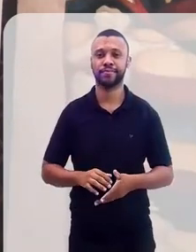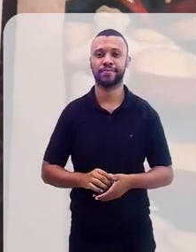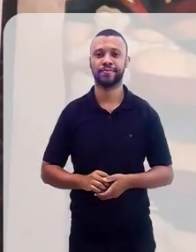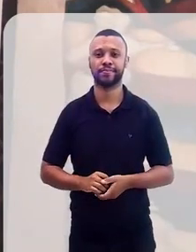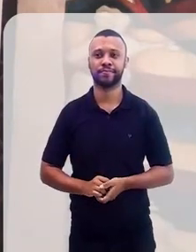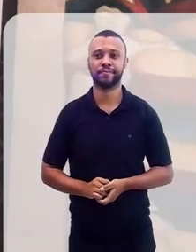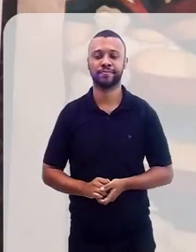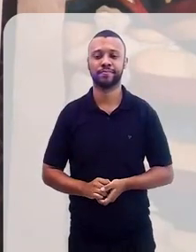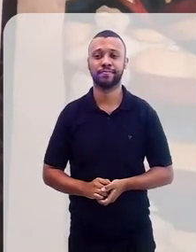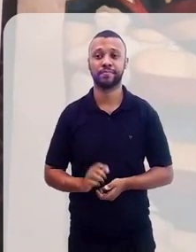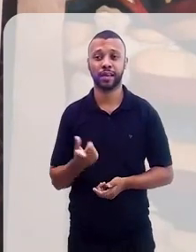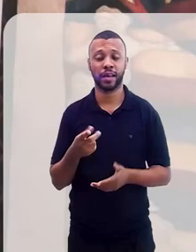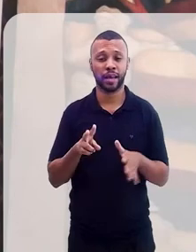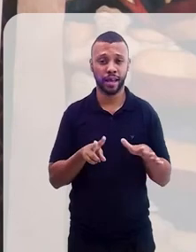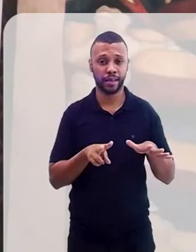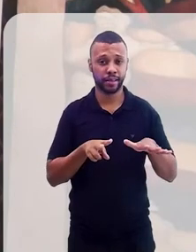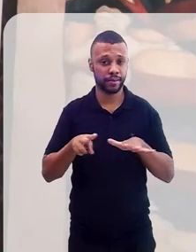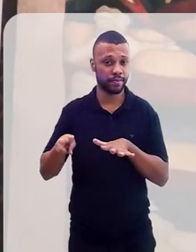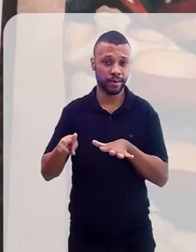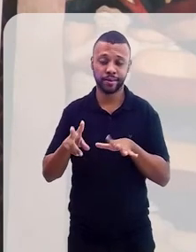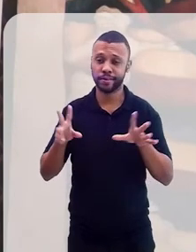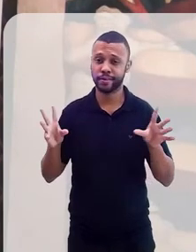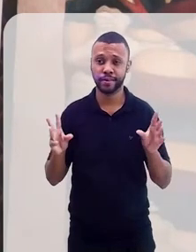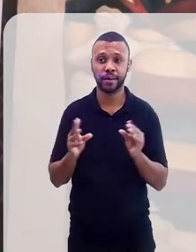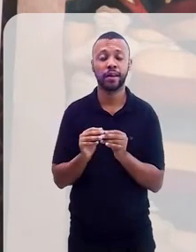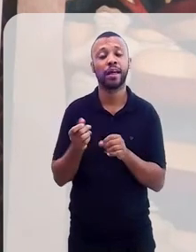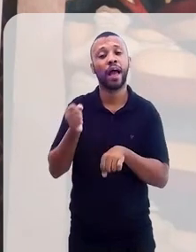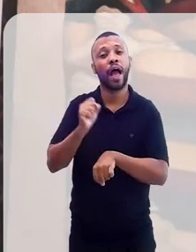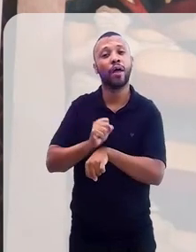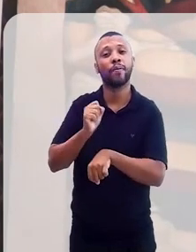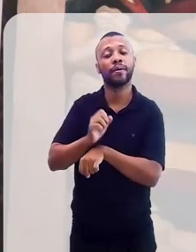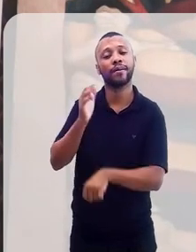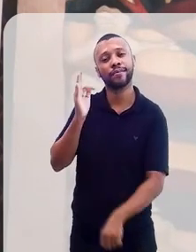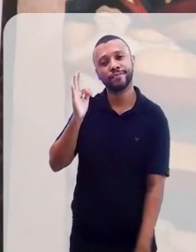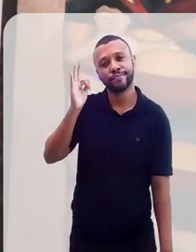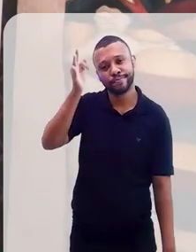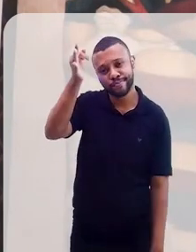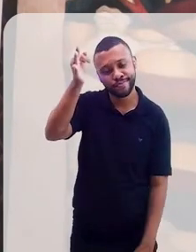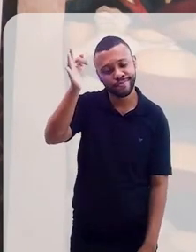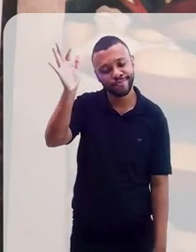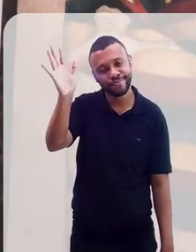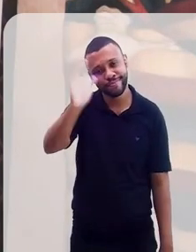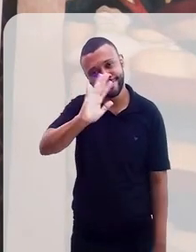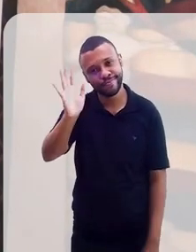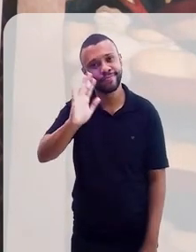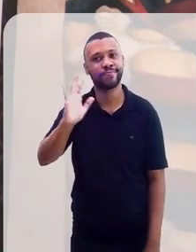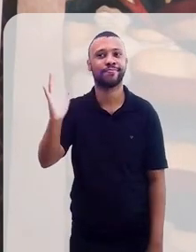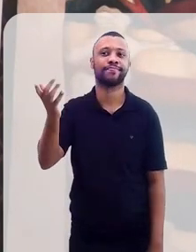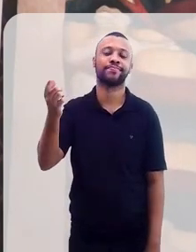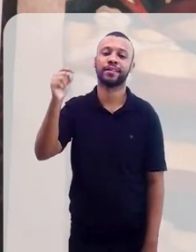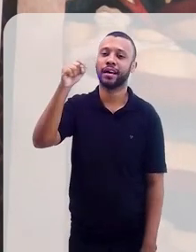nosso programa dessa semana e aguardando vocês